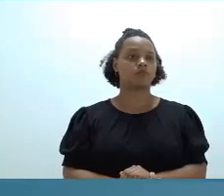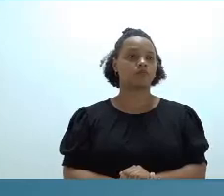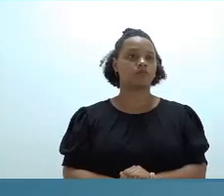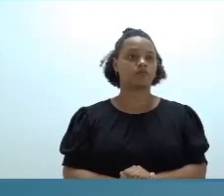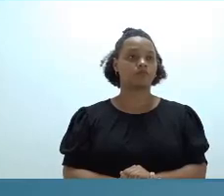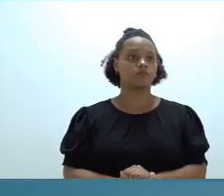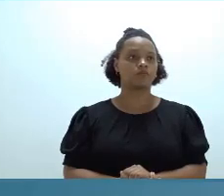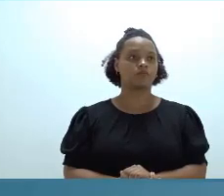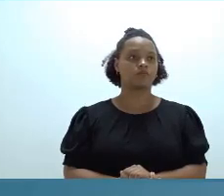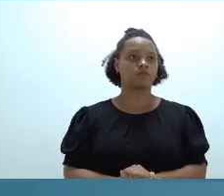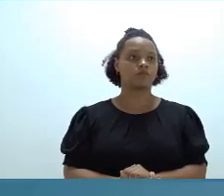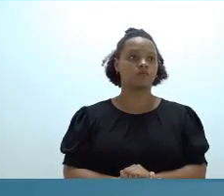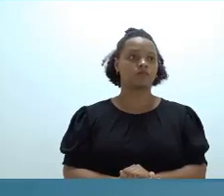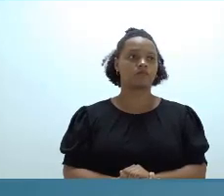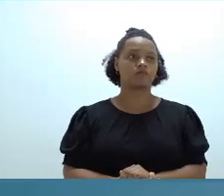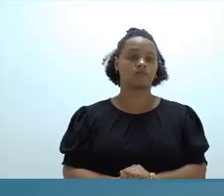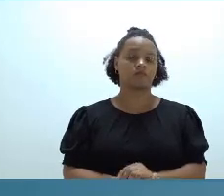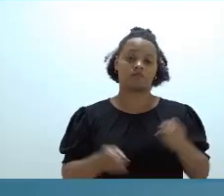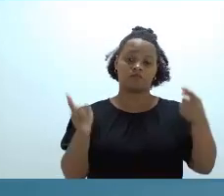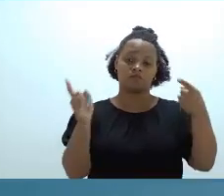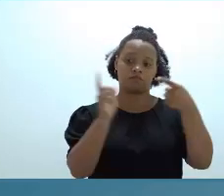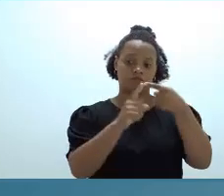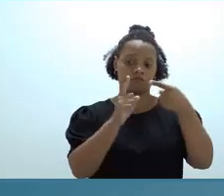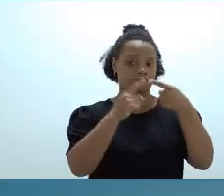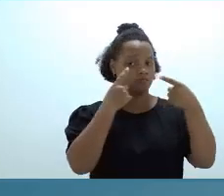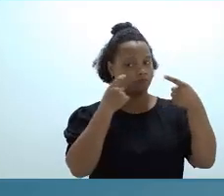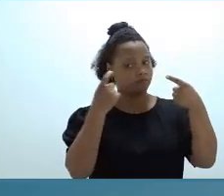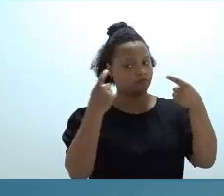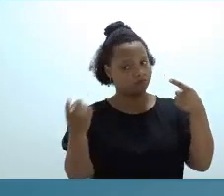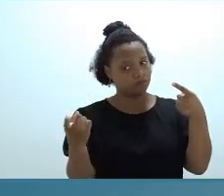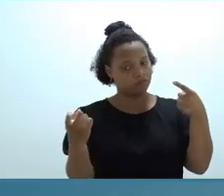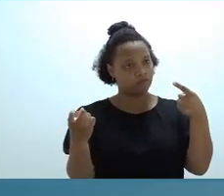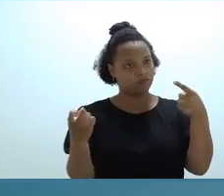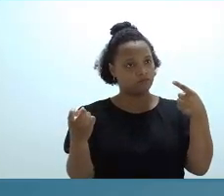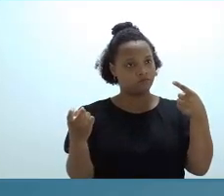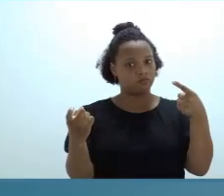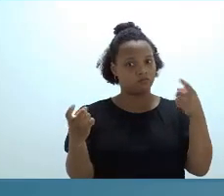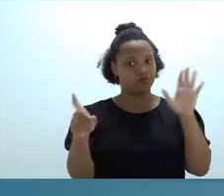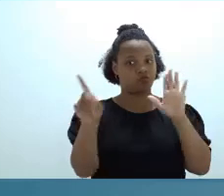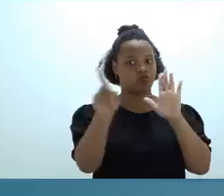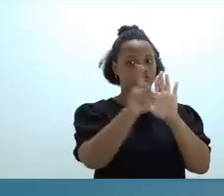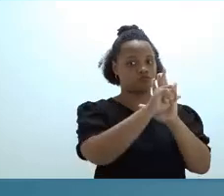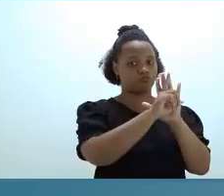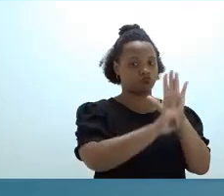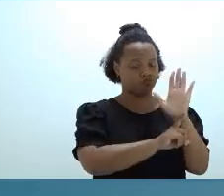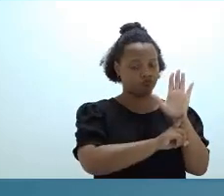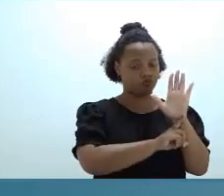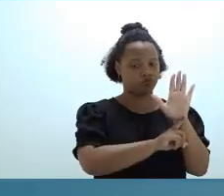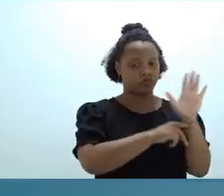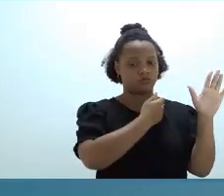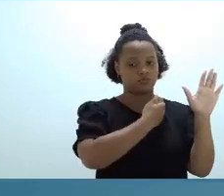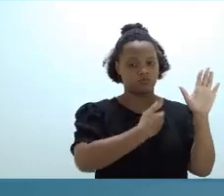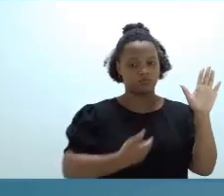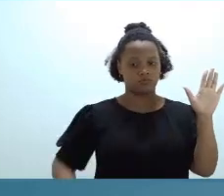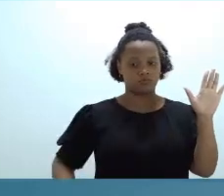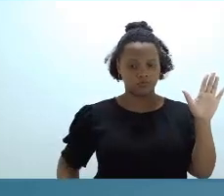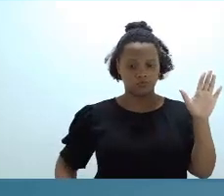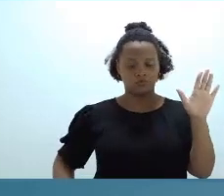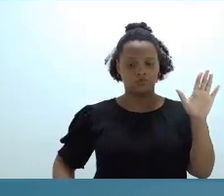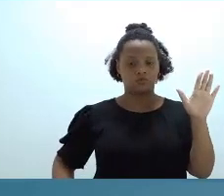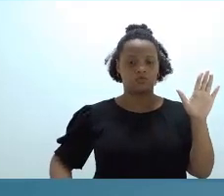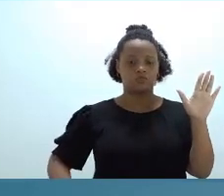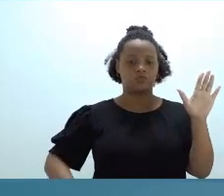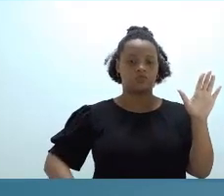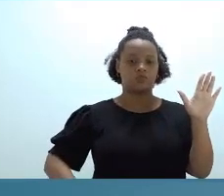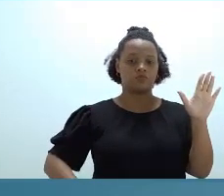Segundo o critério do interesse, o direito público de respeito às coisas do